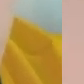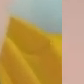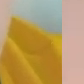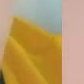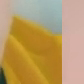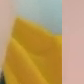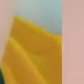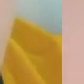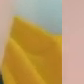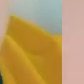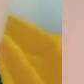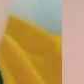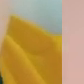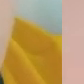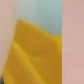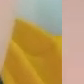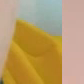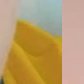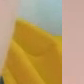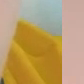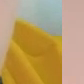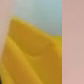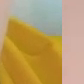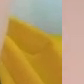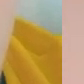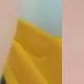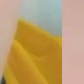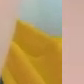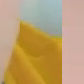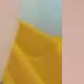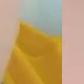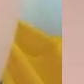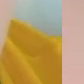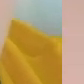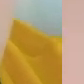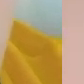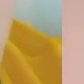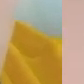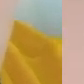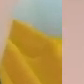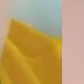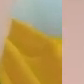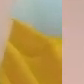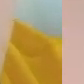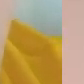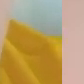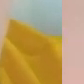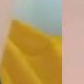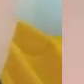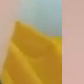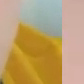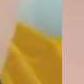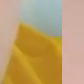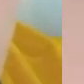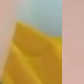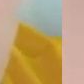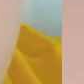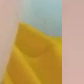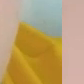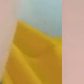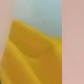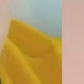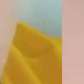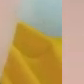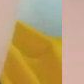inscrevam no canal, ative o sininho de notificações e deixe seu like. O seu like e a sua inscrição ajuda bastante o canal Jefão TV, e vamos tentar pegar 70